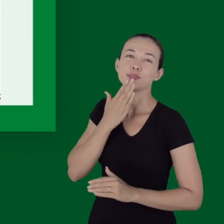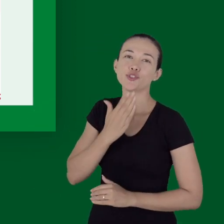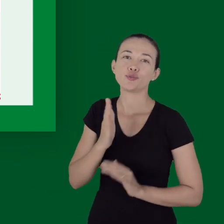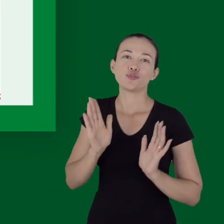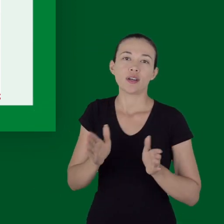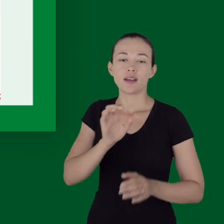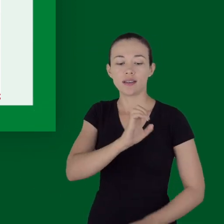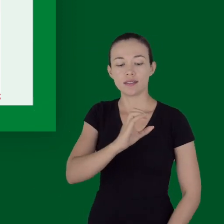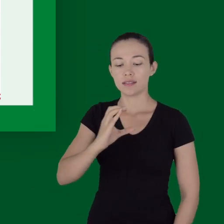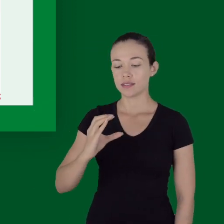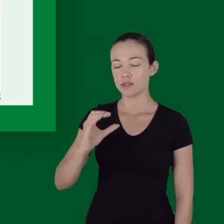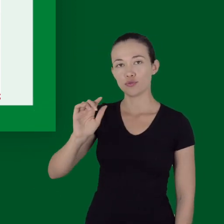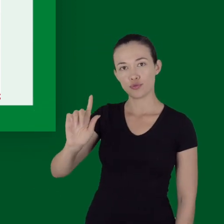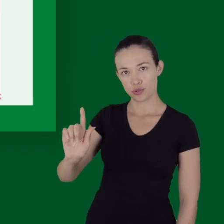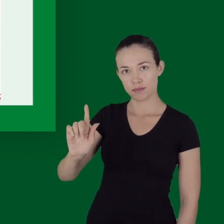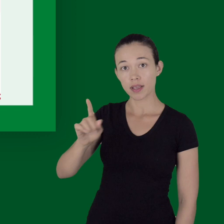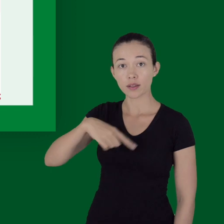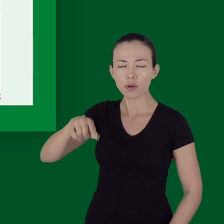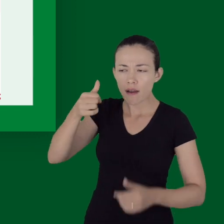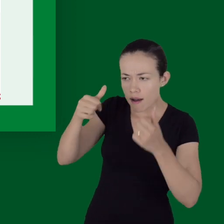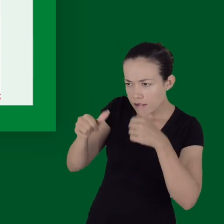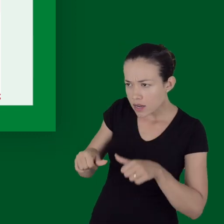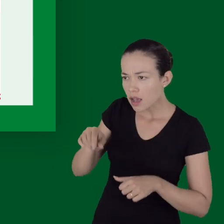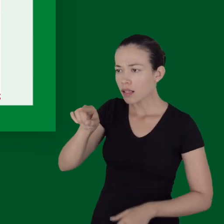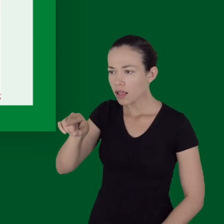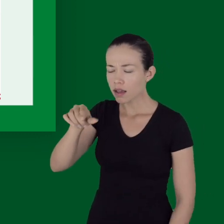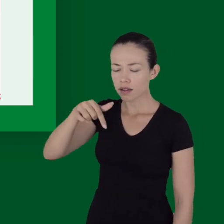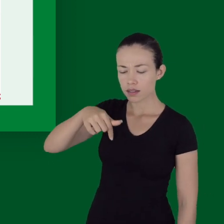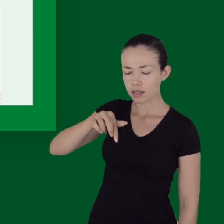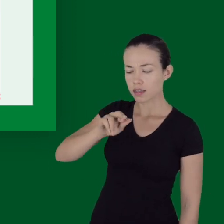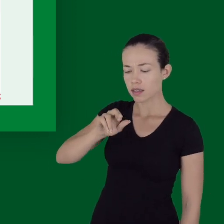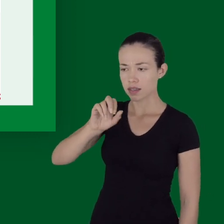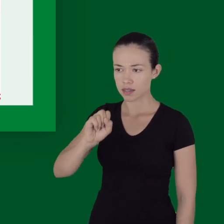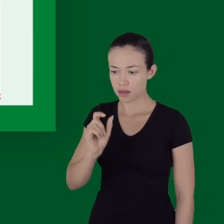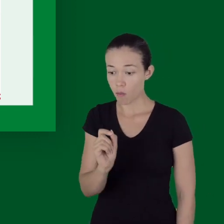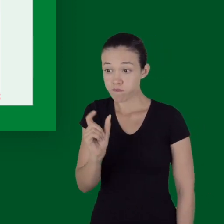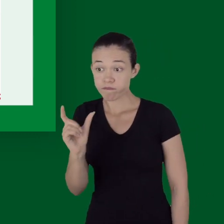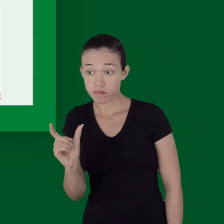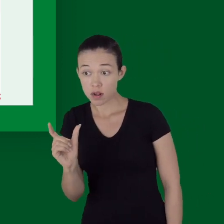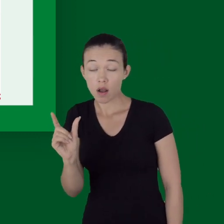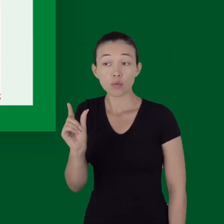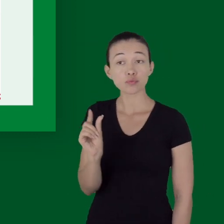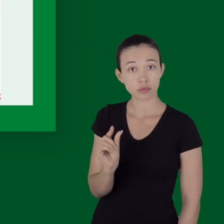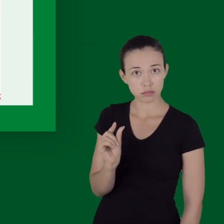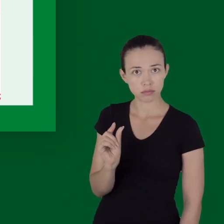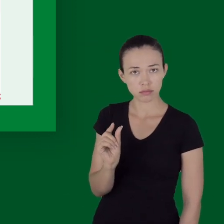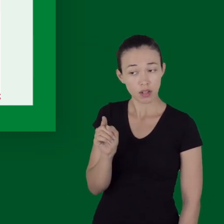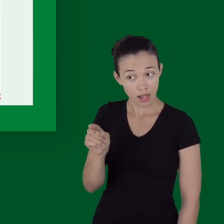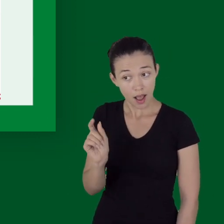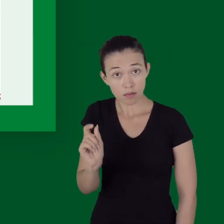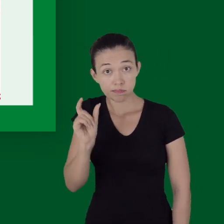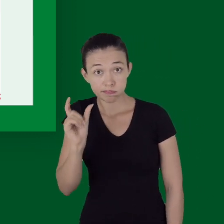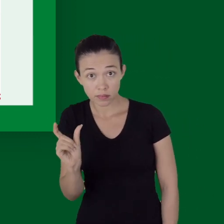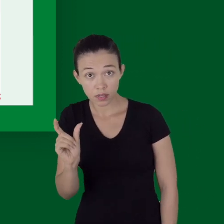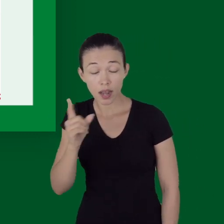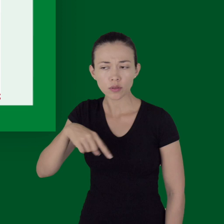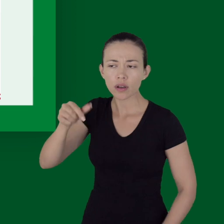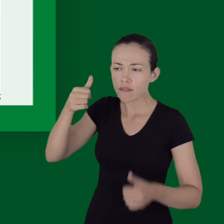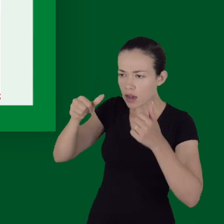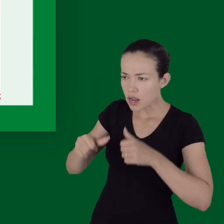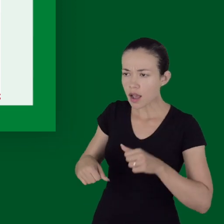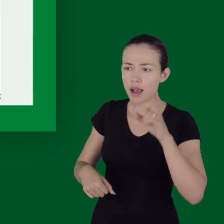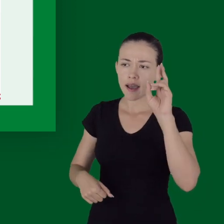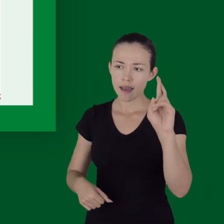conseguiu avaliar se o QRS vai ser alargado ou estreito. Se por acaso o QRS for alargado, a gente tem que avaliar